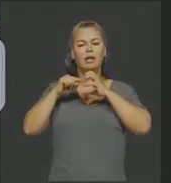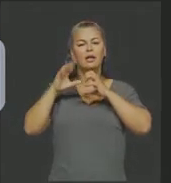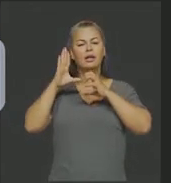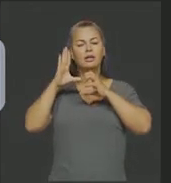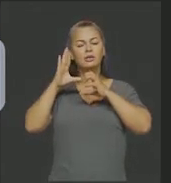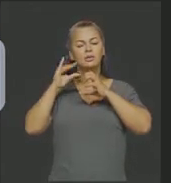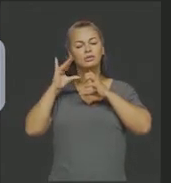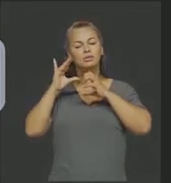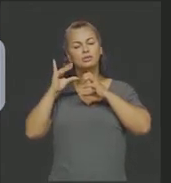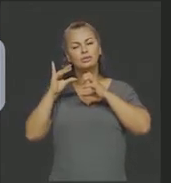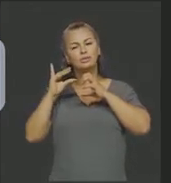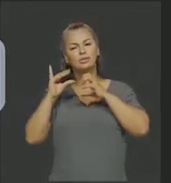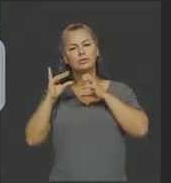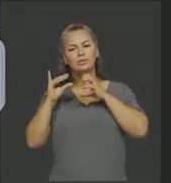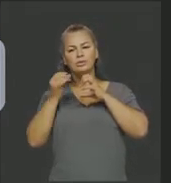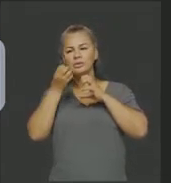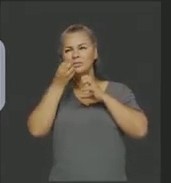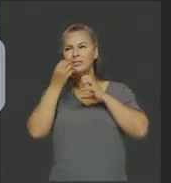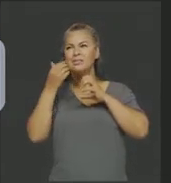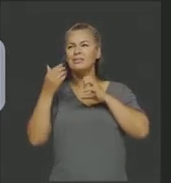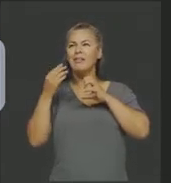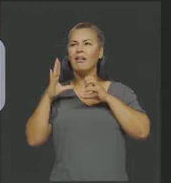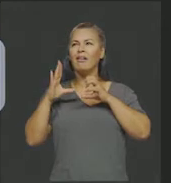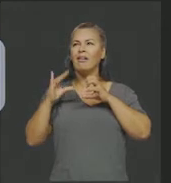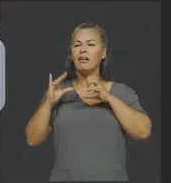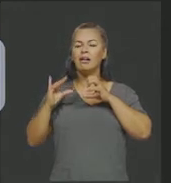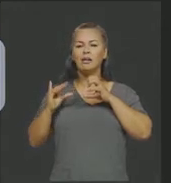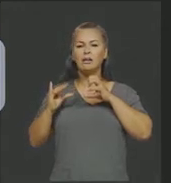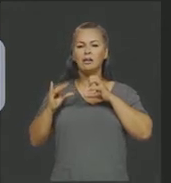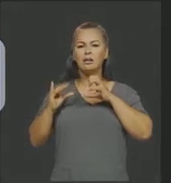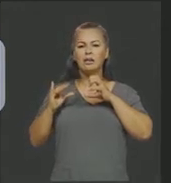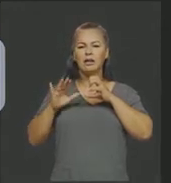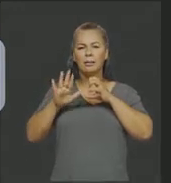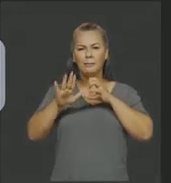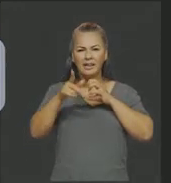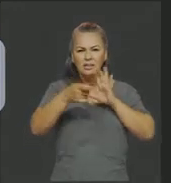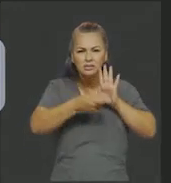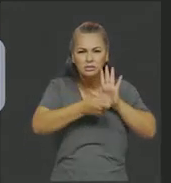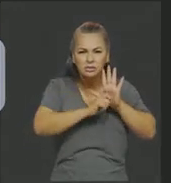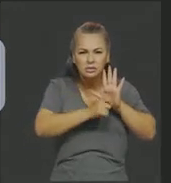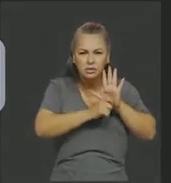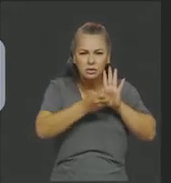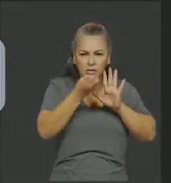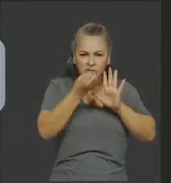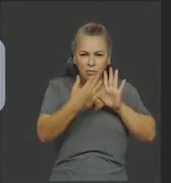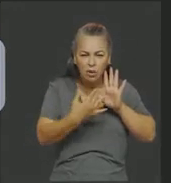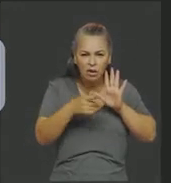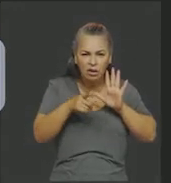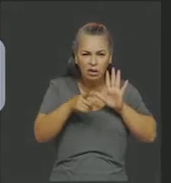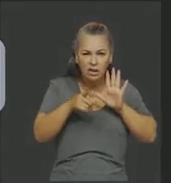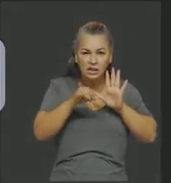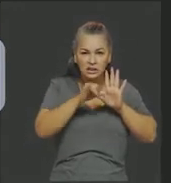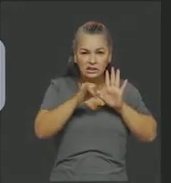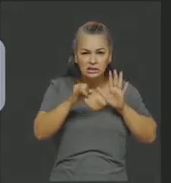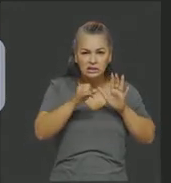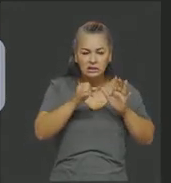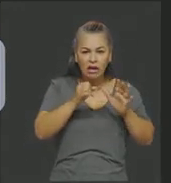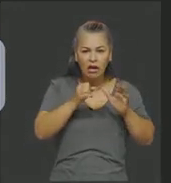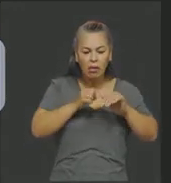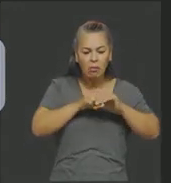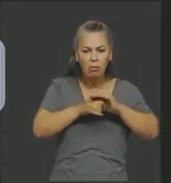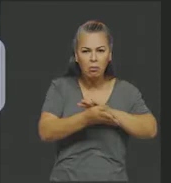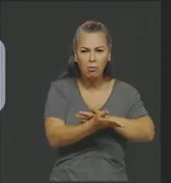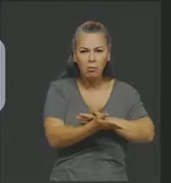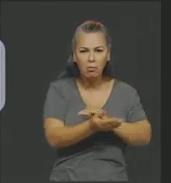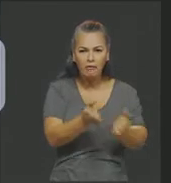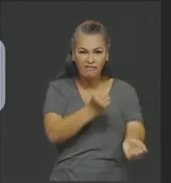tranquilidade, relaxamento, sensação de calma, mas droga, tudo que é usado com intensidade maior, ela pode ser